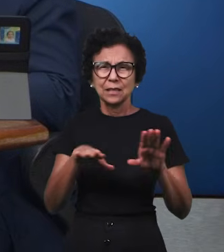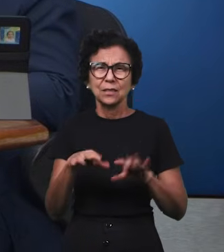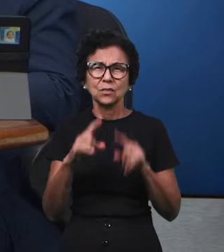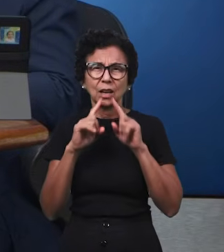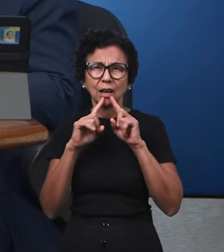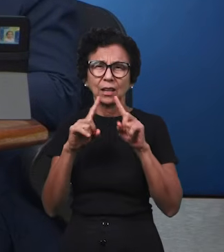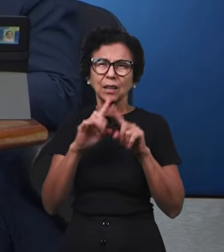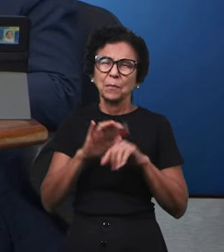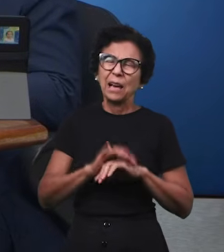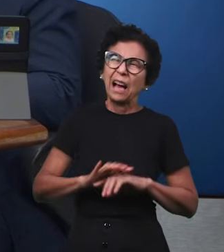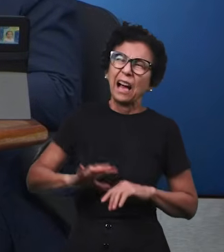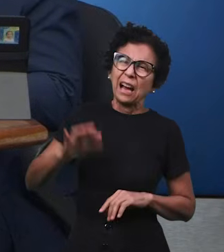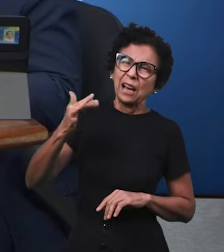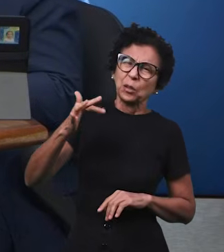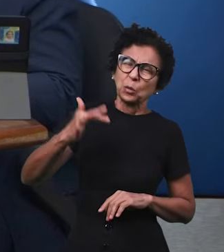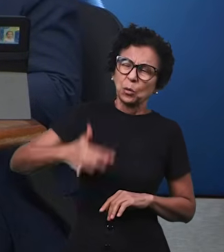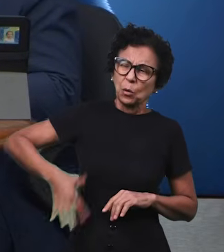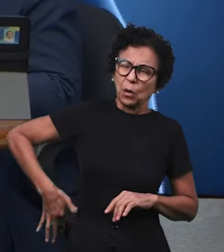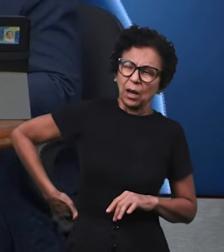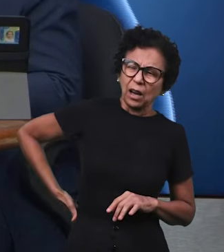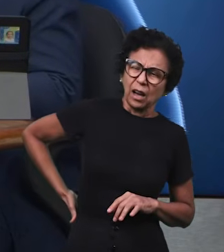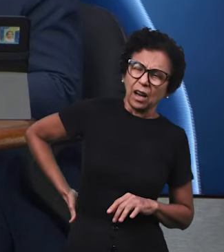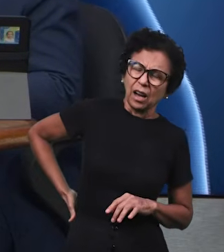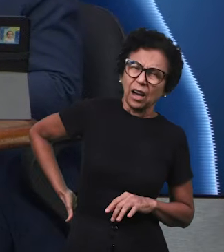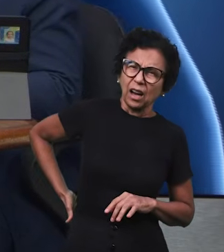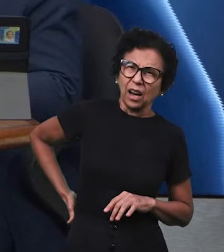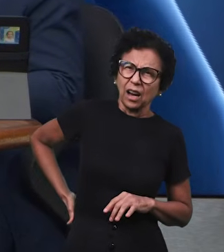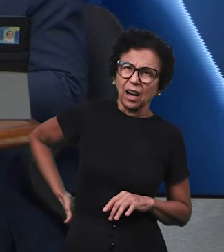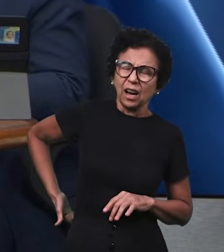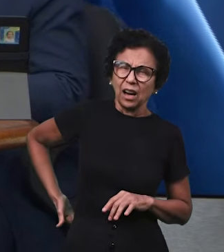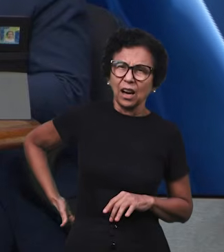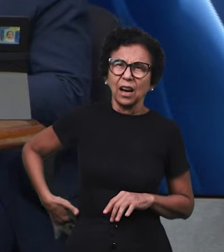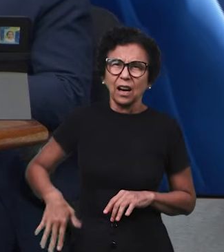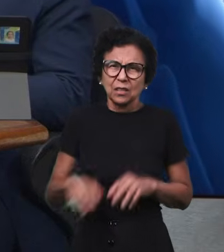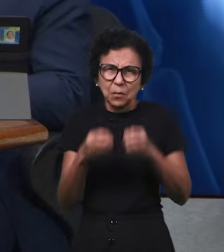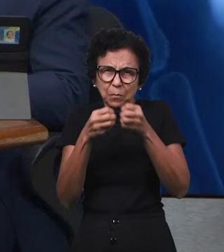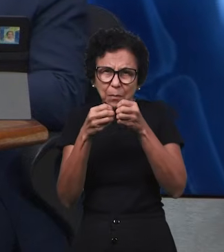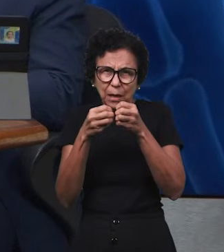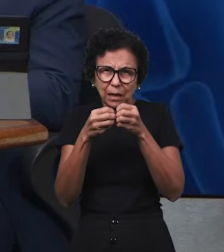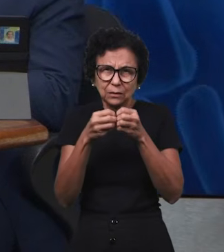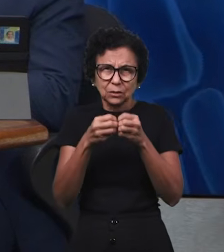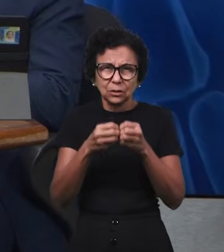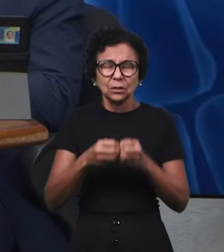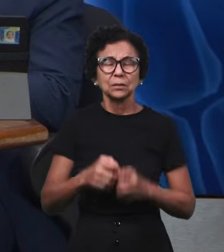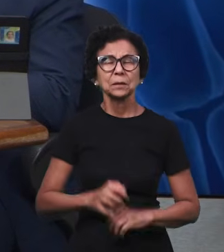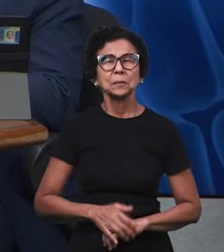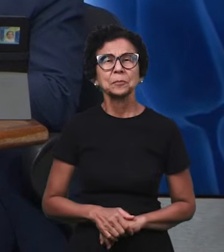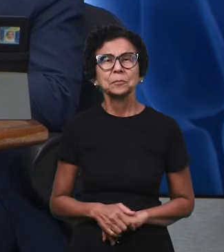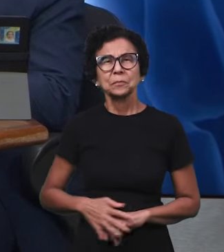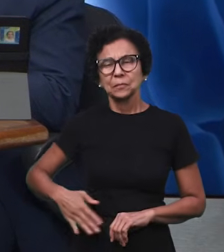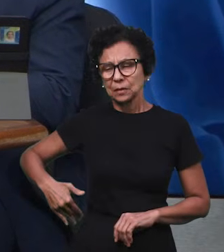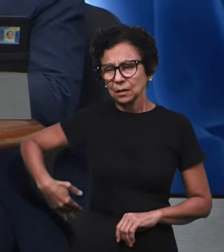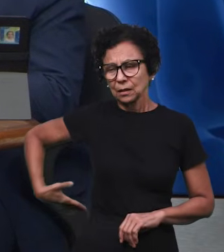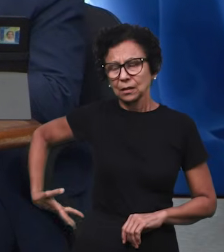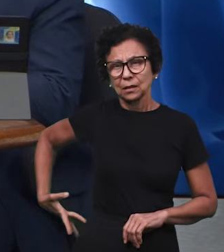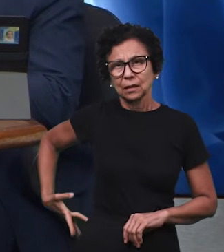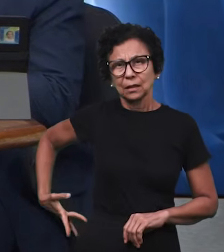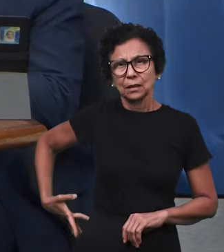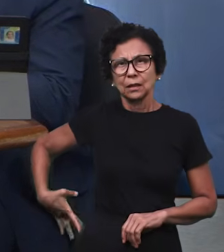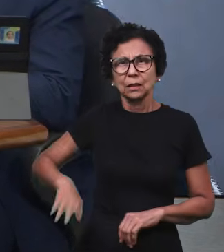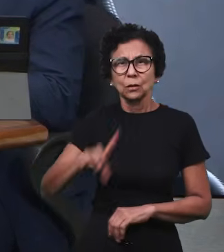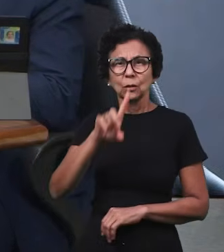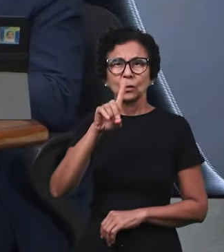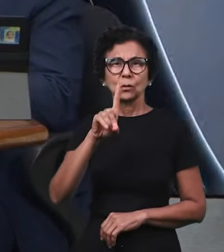dor no rim, bota a mão na lombar, que eles estão encostados aqui na parede, né? Posterior